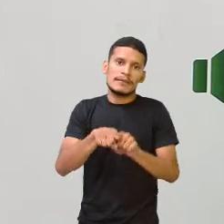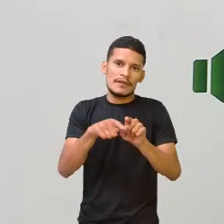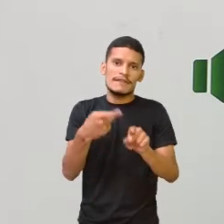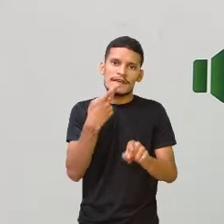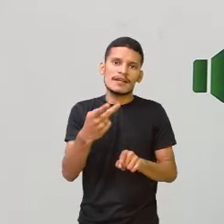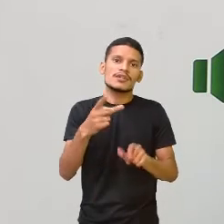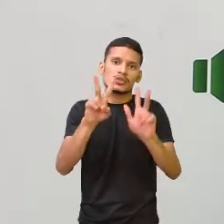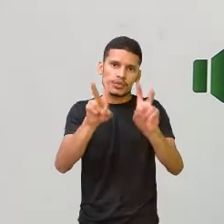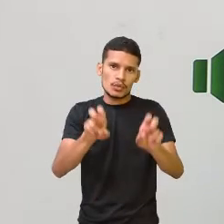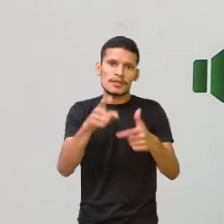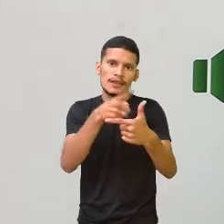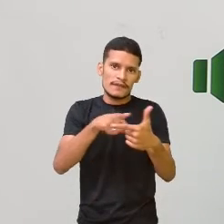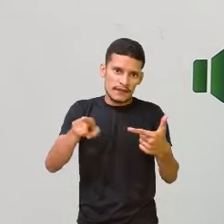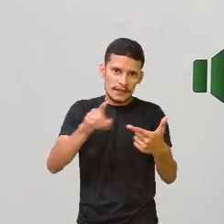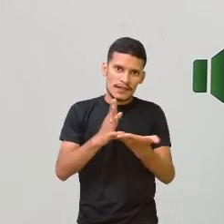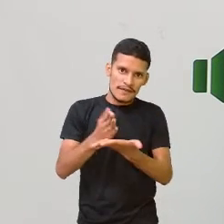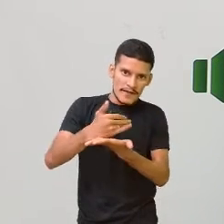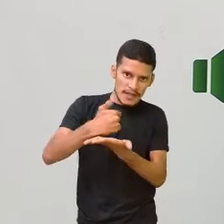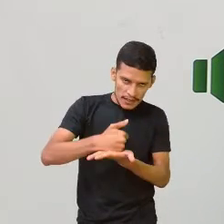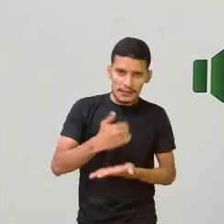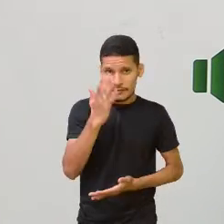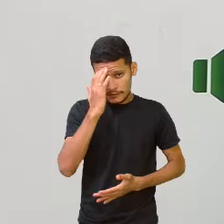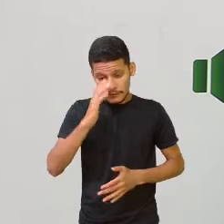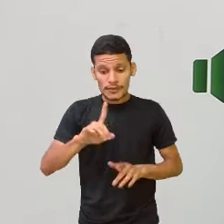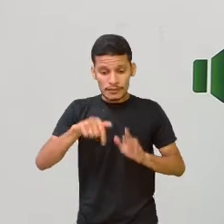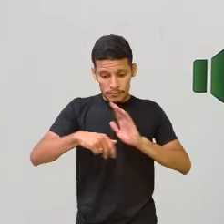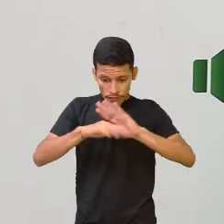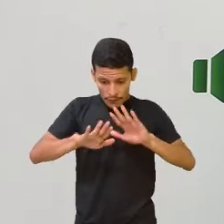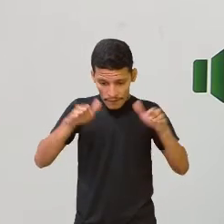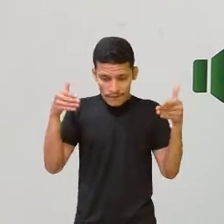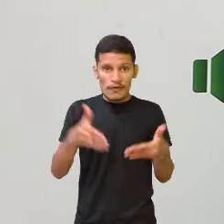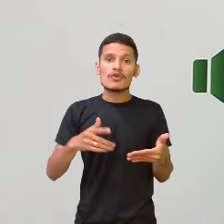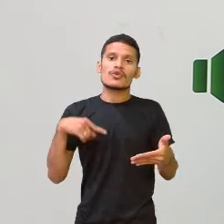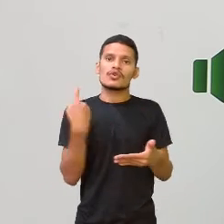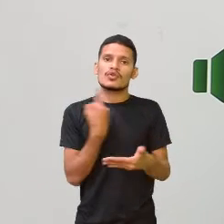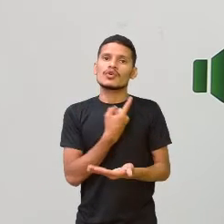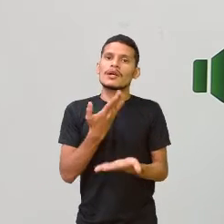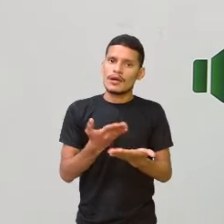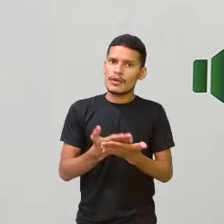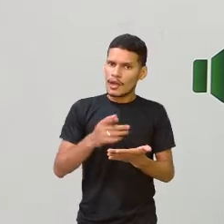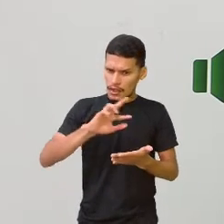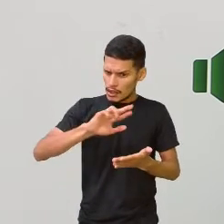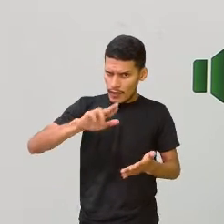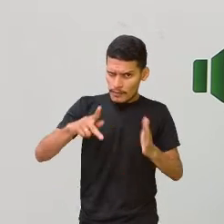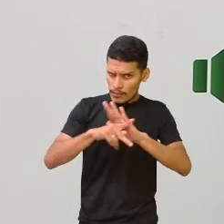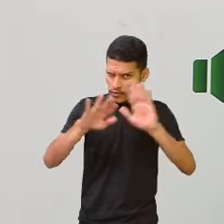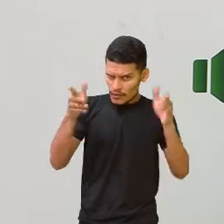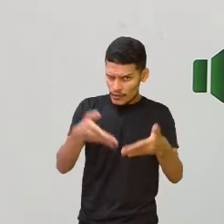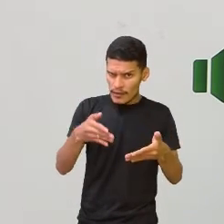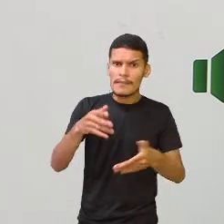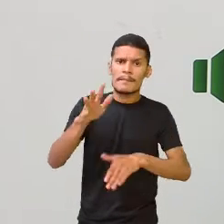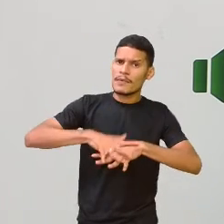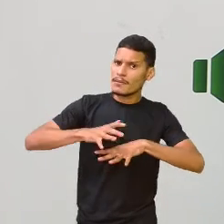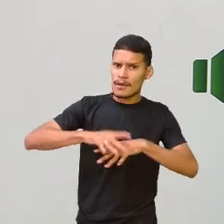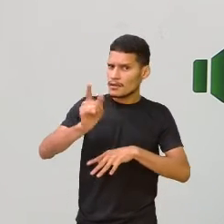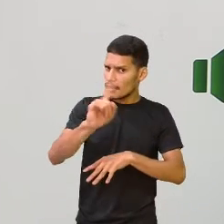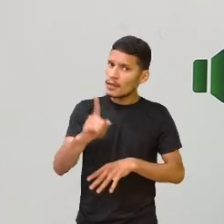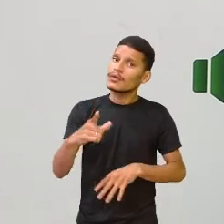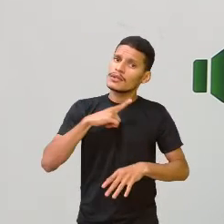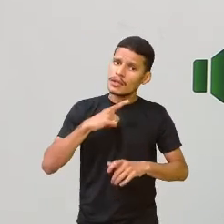é exatamente o foco da nossa aula de hoje. E isso não só serve para matemática não, hein?